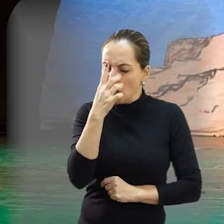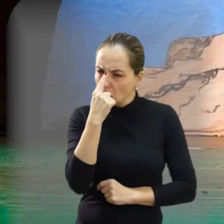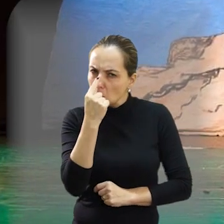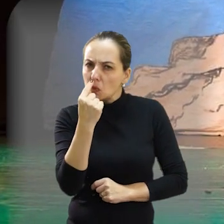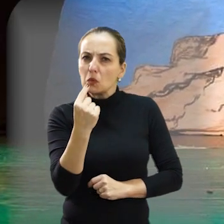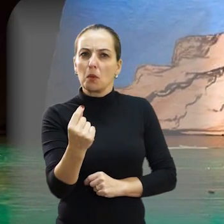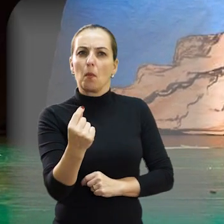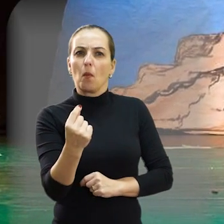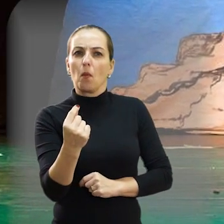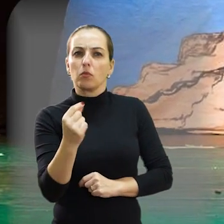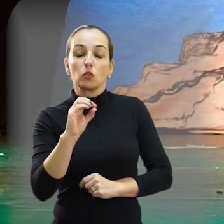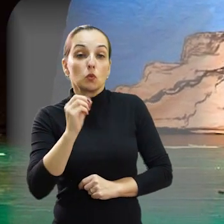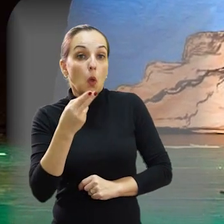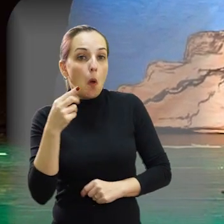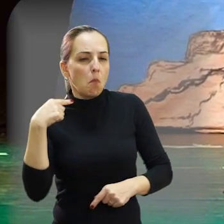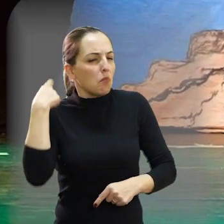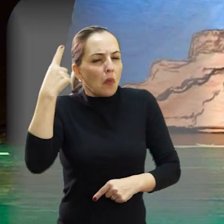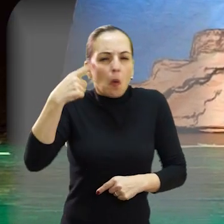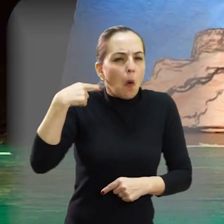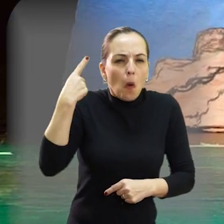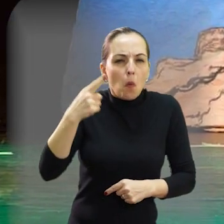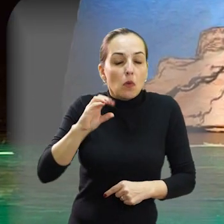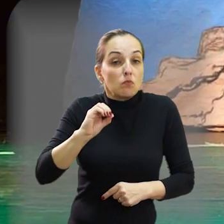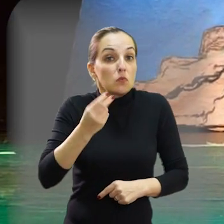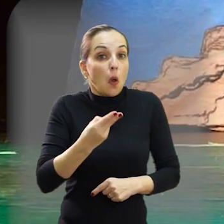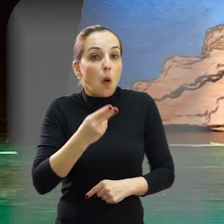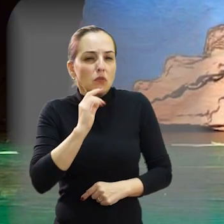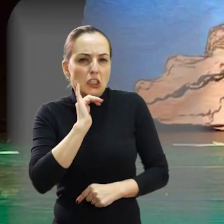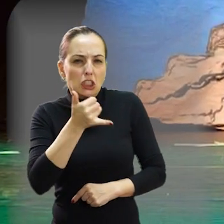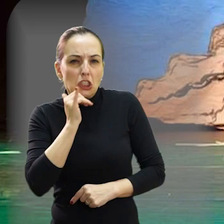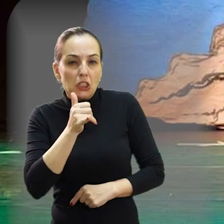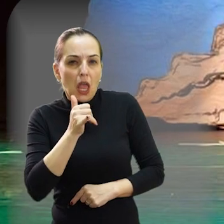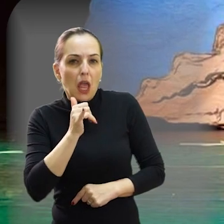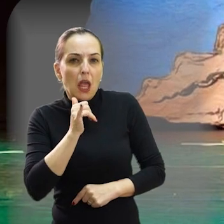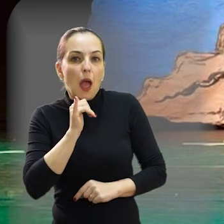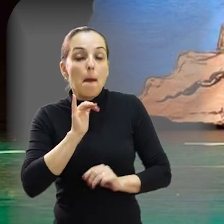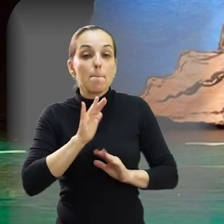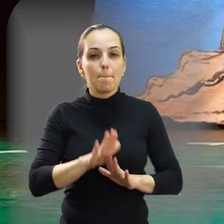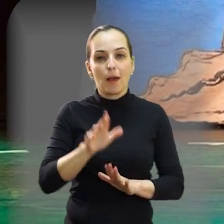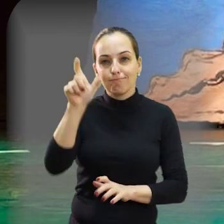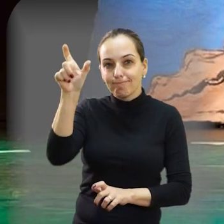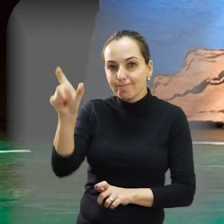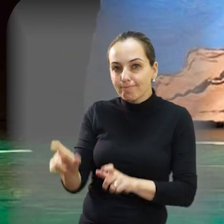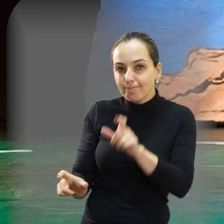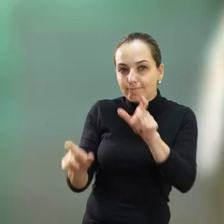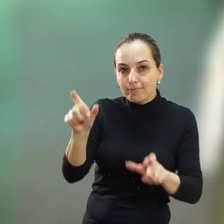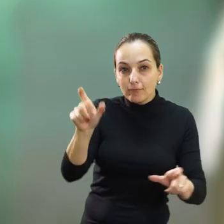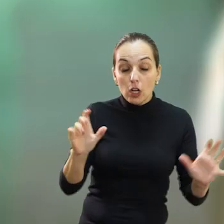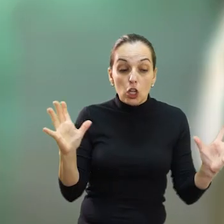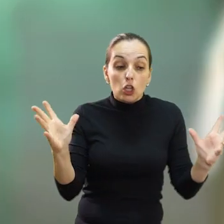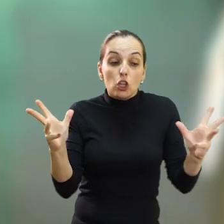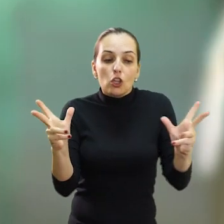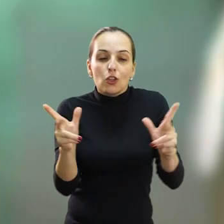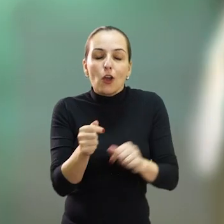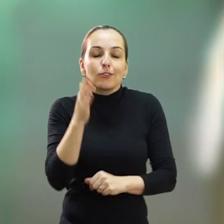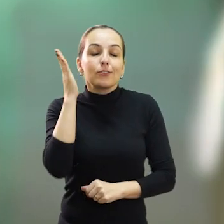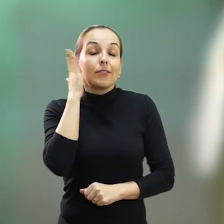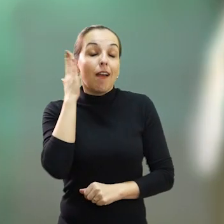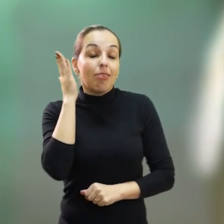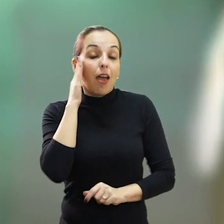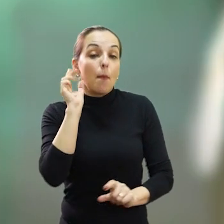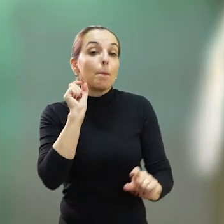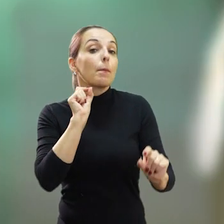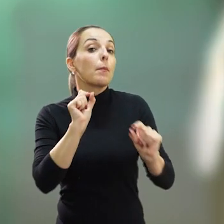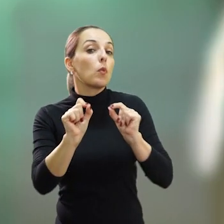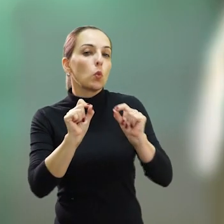quem é ela, sabe? Umas dizem que ela é bruxa, outros dizem que ela é louca, outros